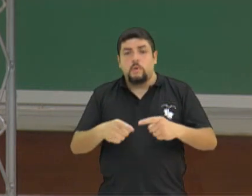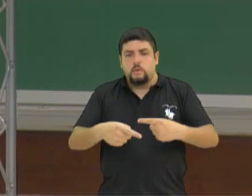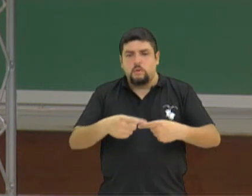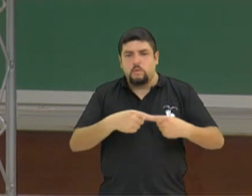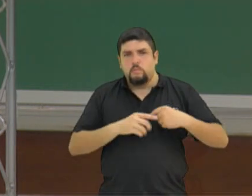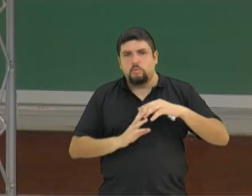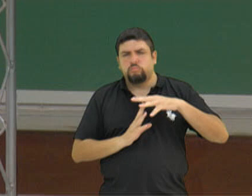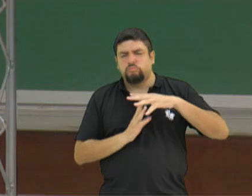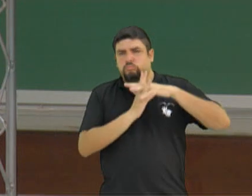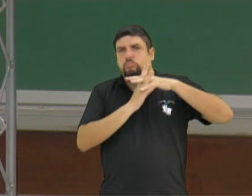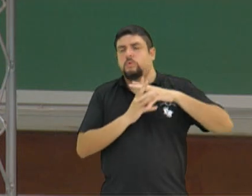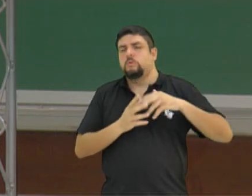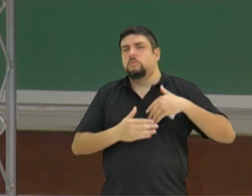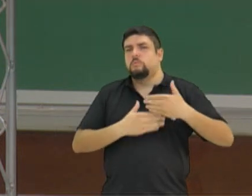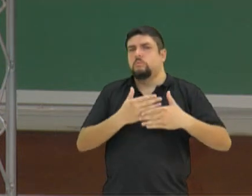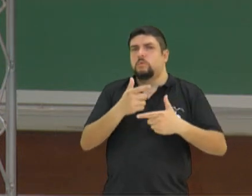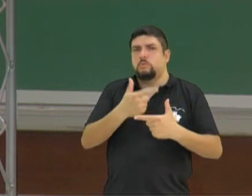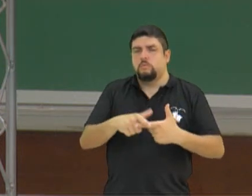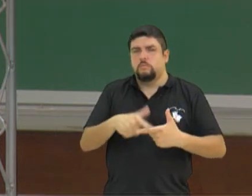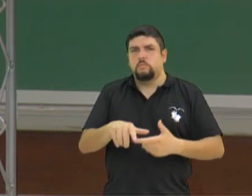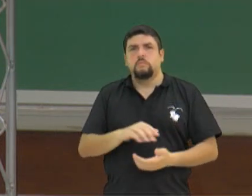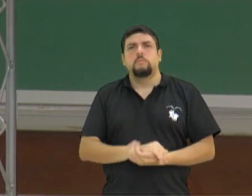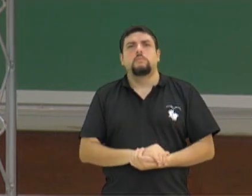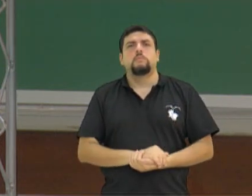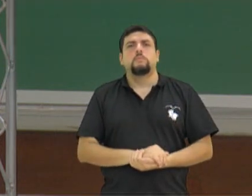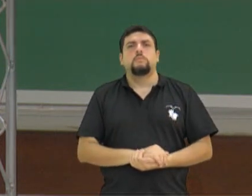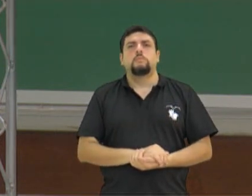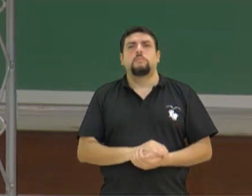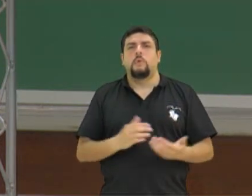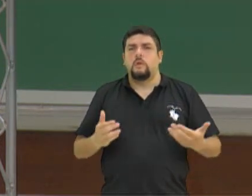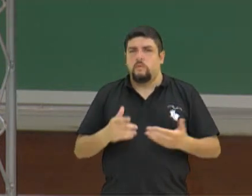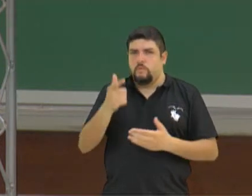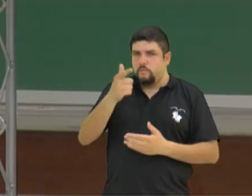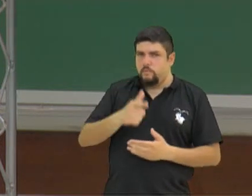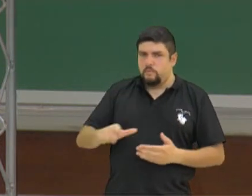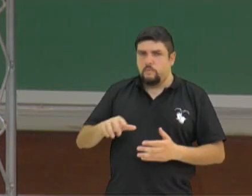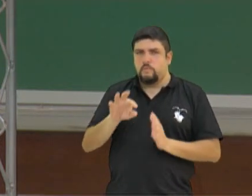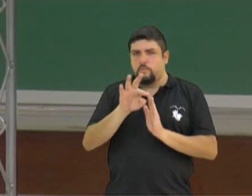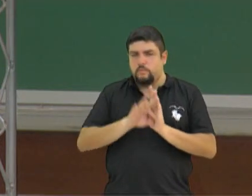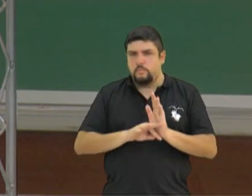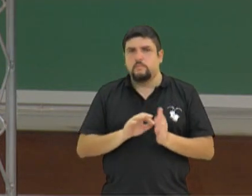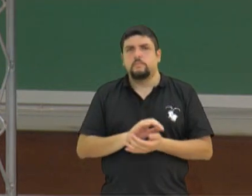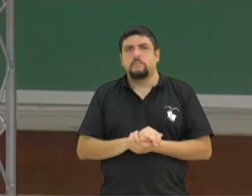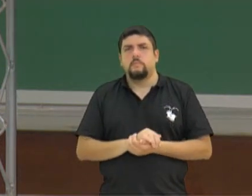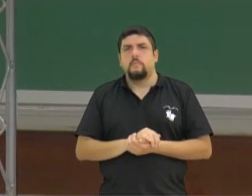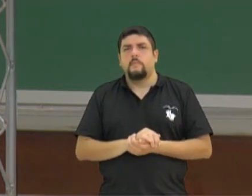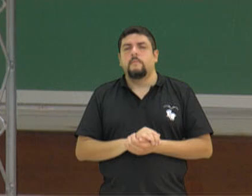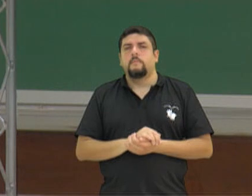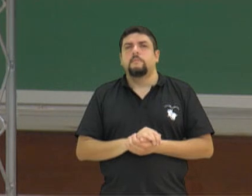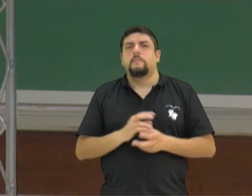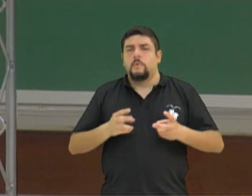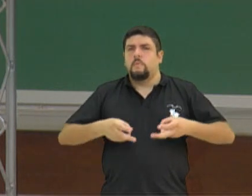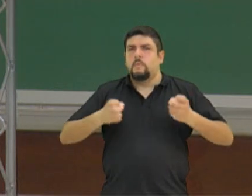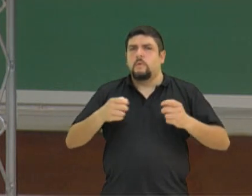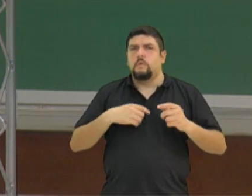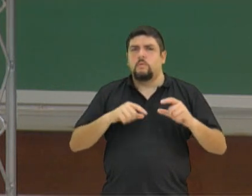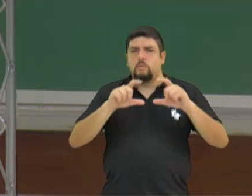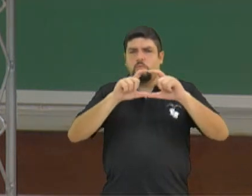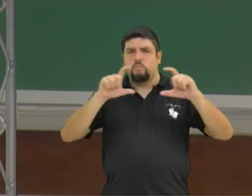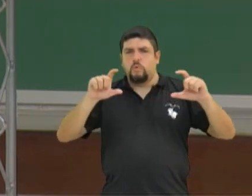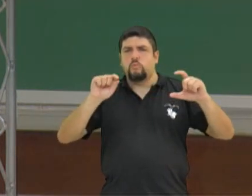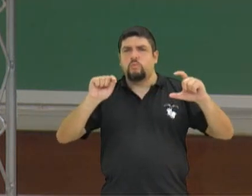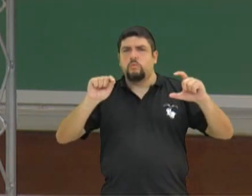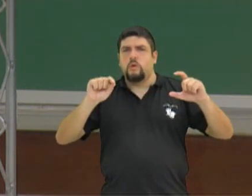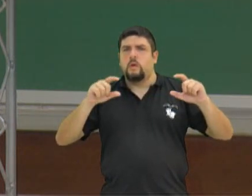dessa narrativa, certo? Agora aqui mais um fragmento, né? Então observe que ainda dentro desse fragmento foi